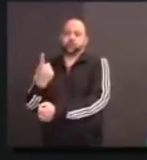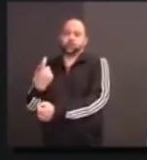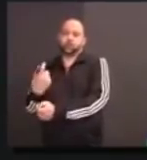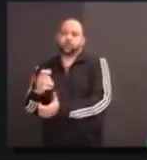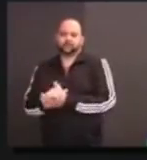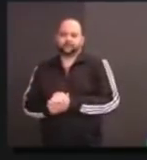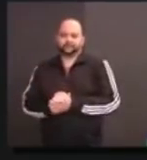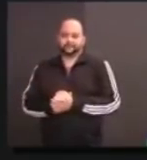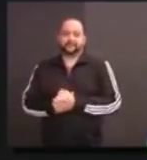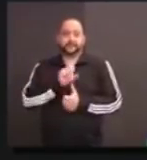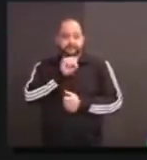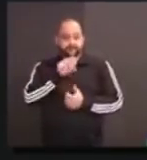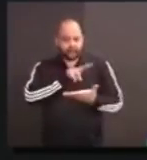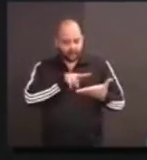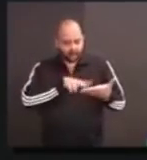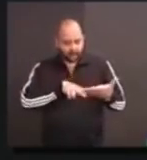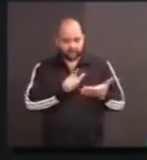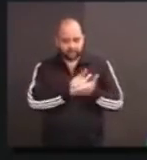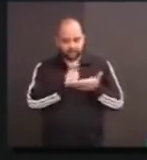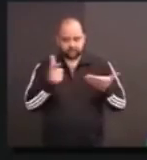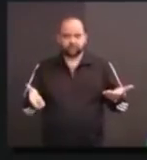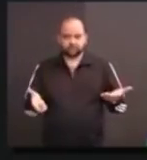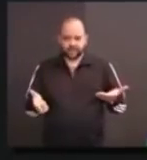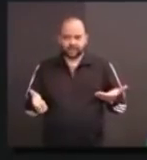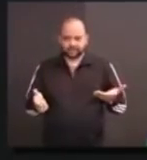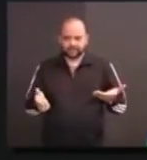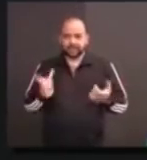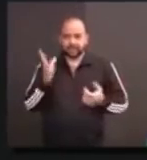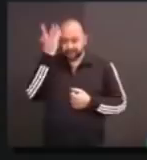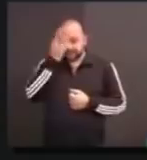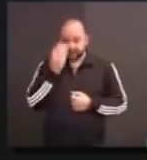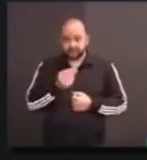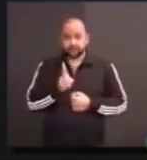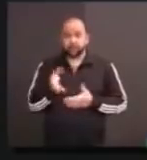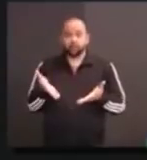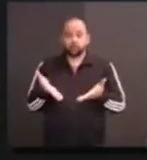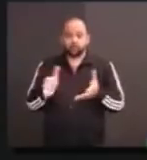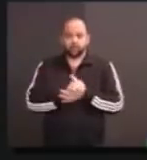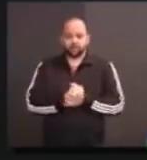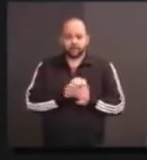Peguem os jornais espíritas remanescentes,